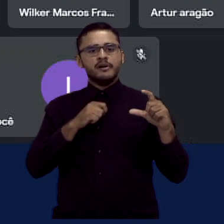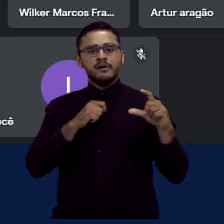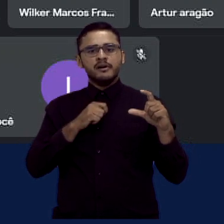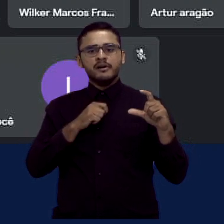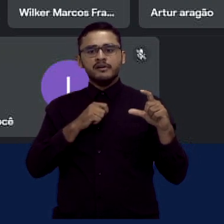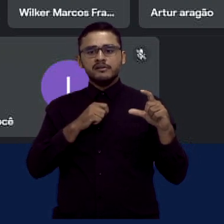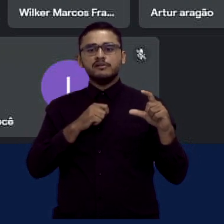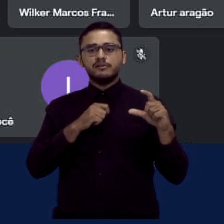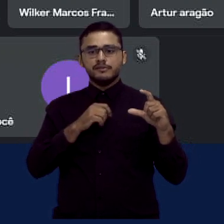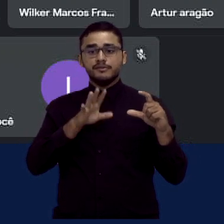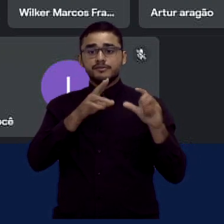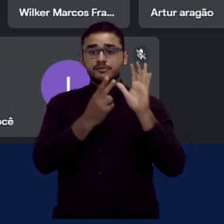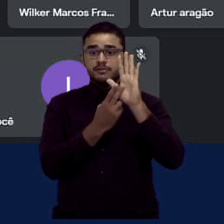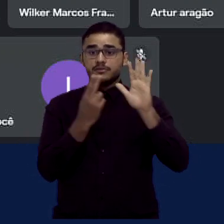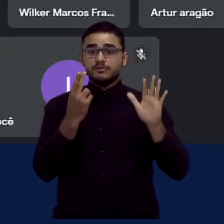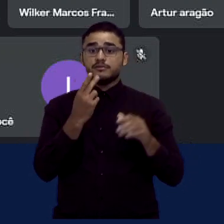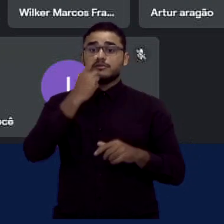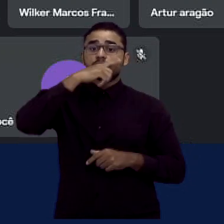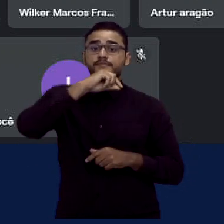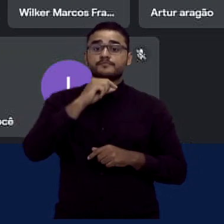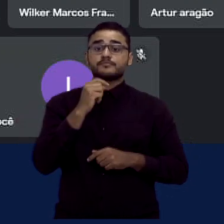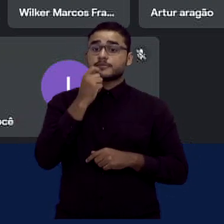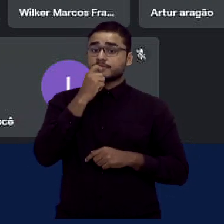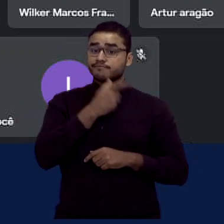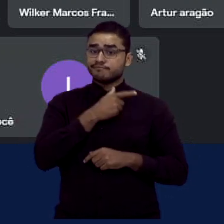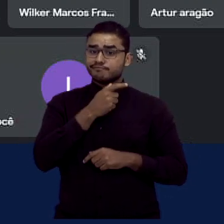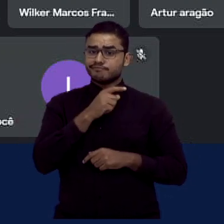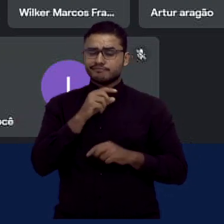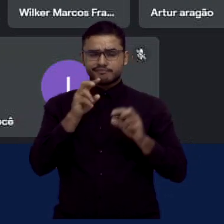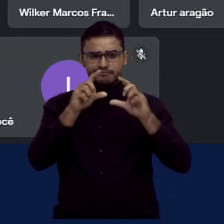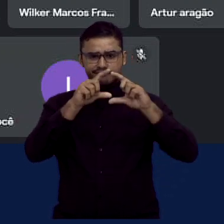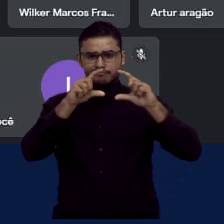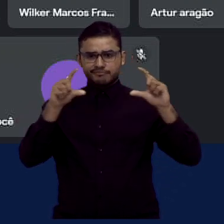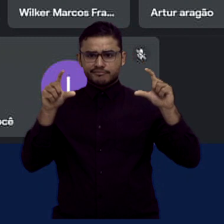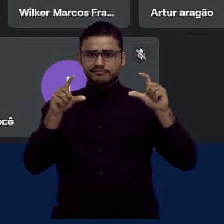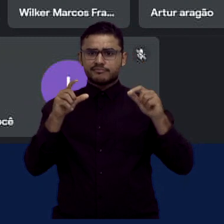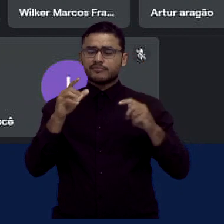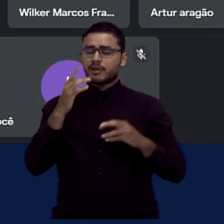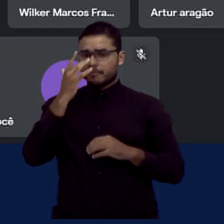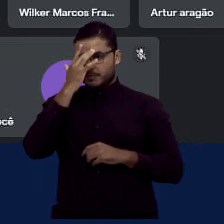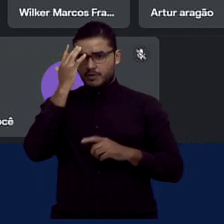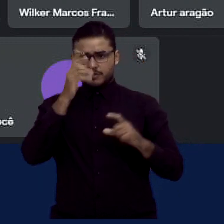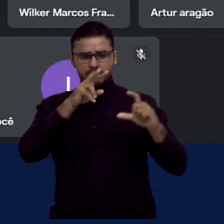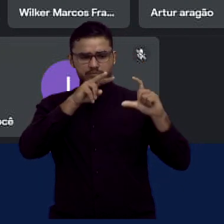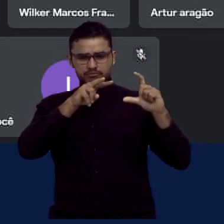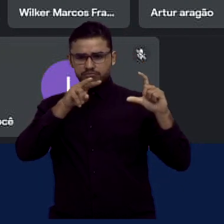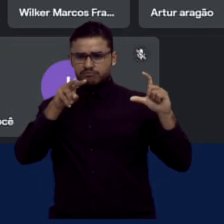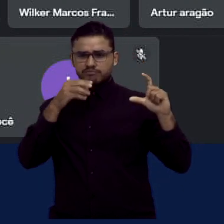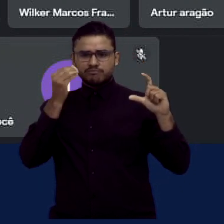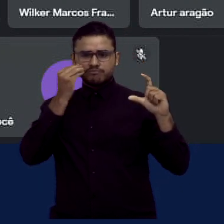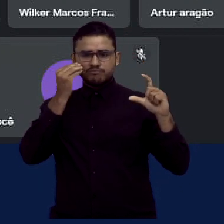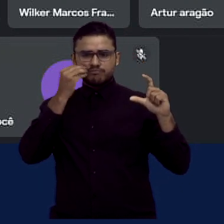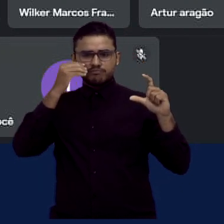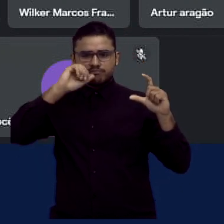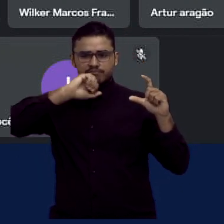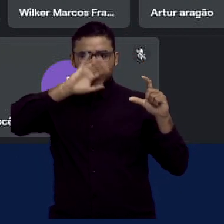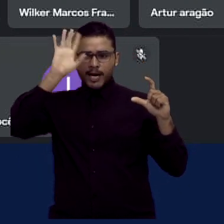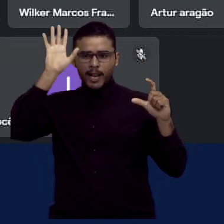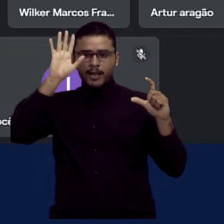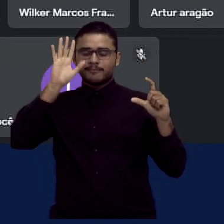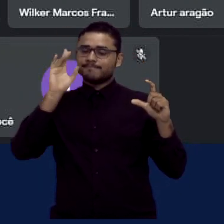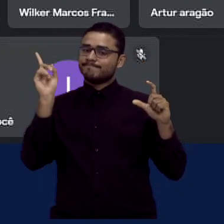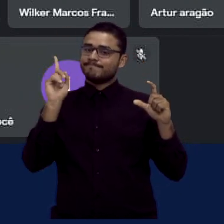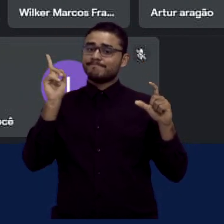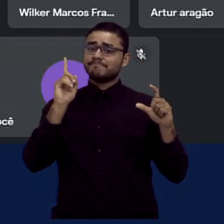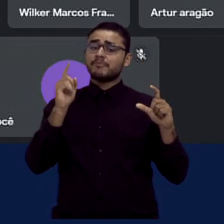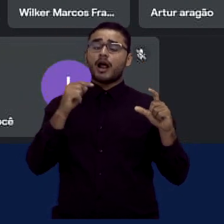É importante que ele o faça, porque aquele significado tem que ficar incompleto para que o outro vá tentar entender. Mas isso também é uma faca de